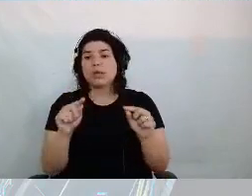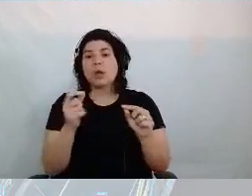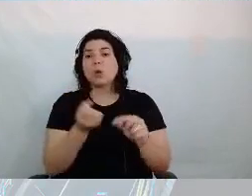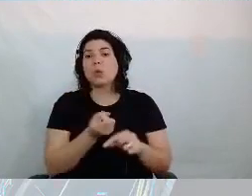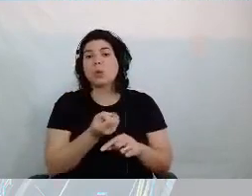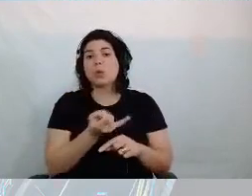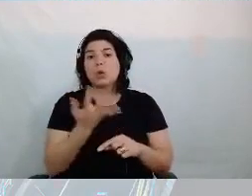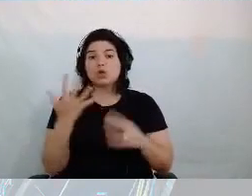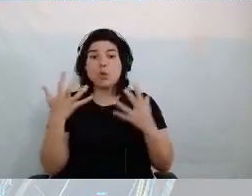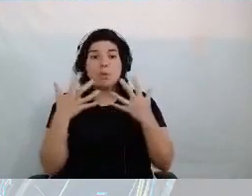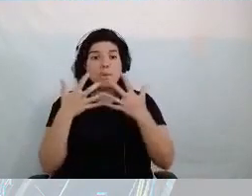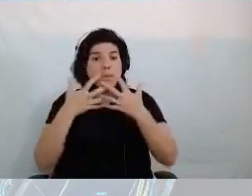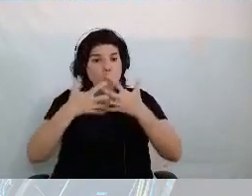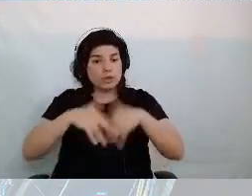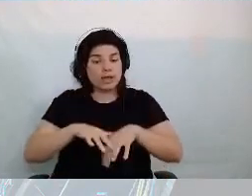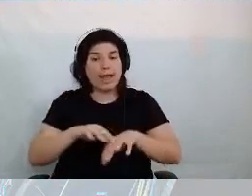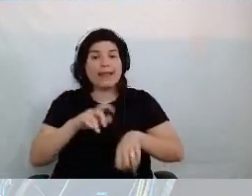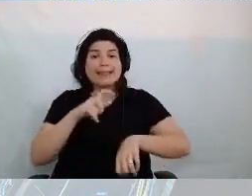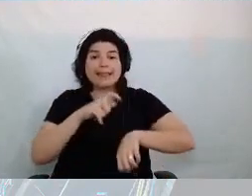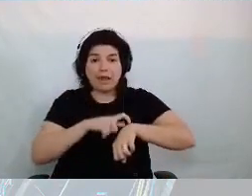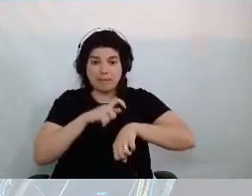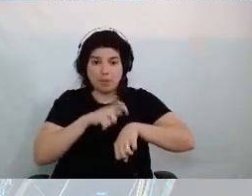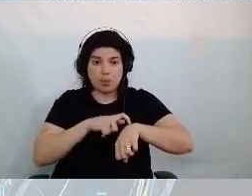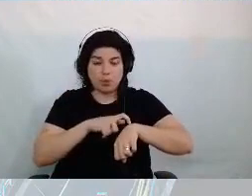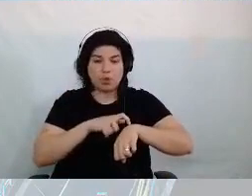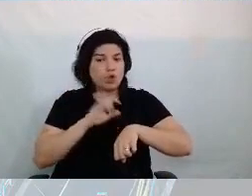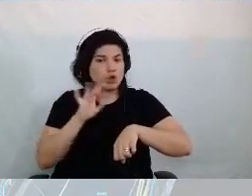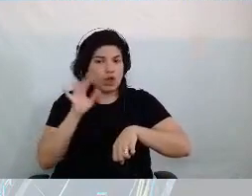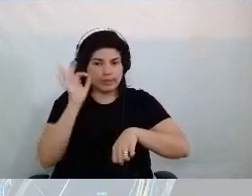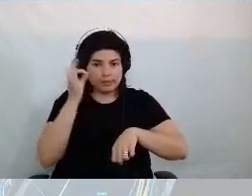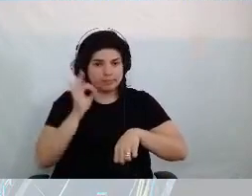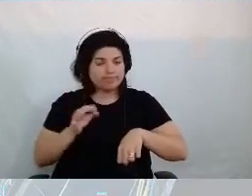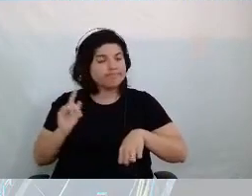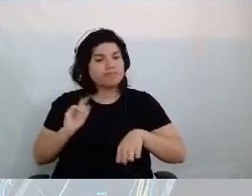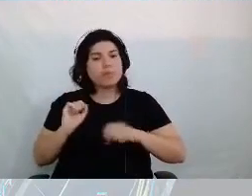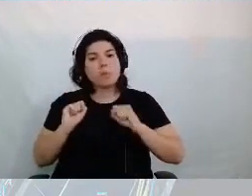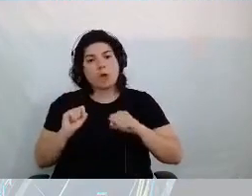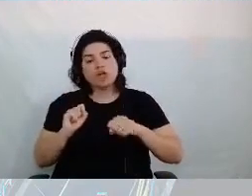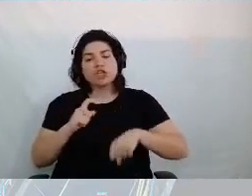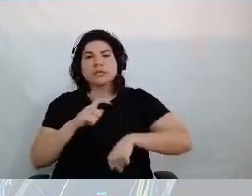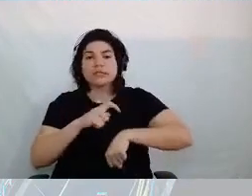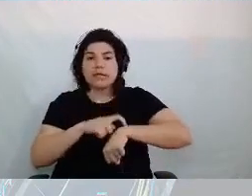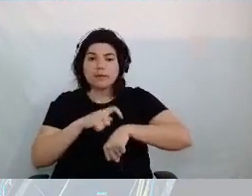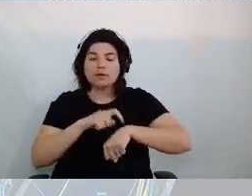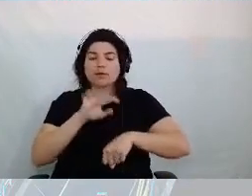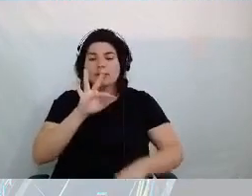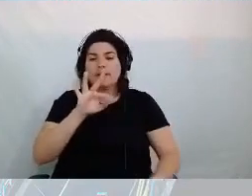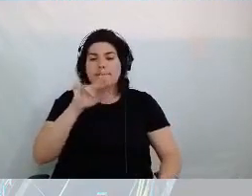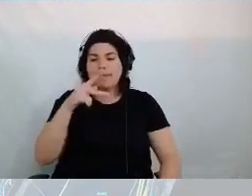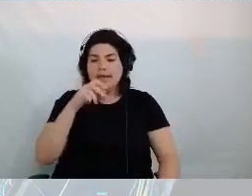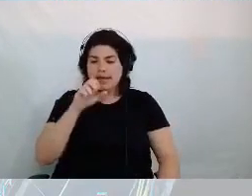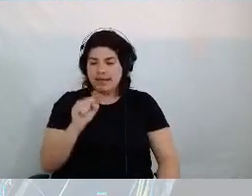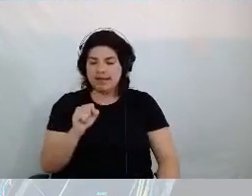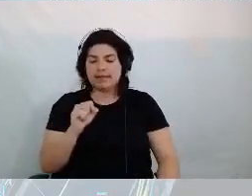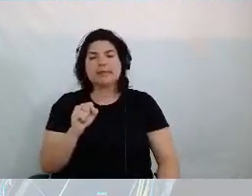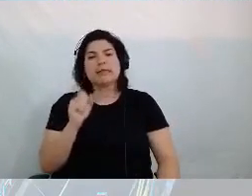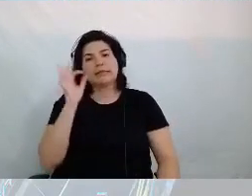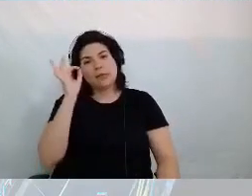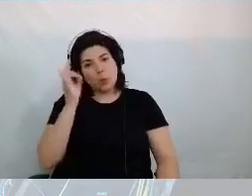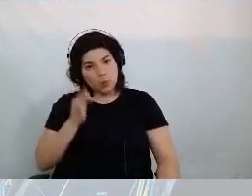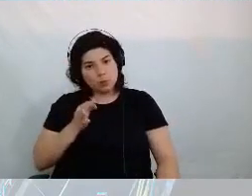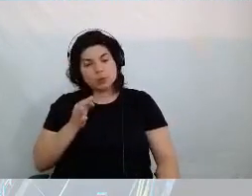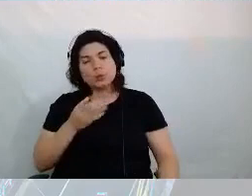que é processada em uma unidade de tempo. Então, não é somente segundos, pode ser o TPS, que é transações por segundo, mas eu